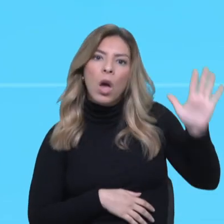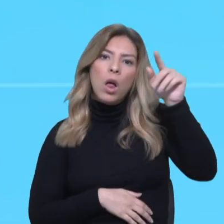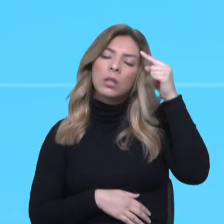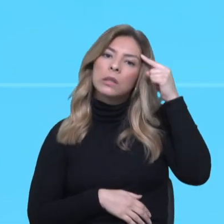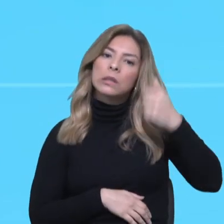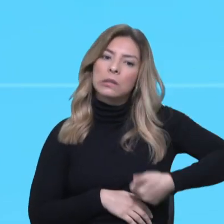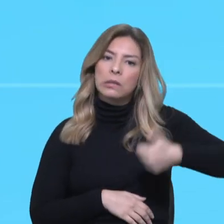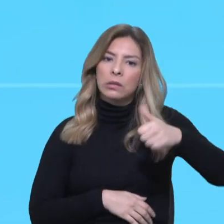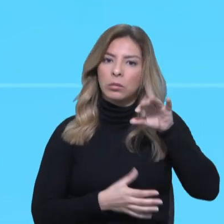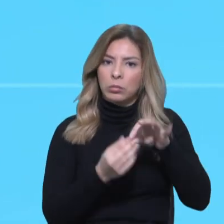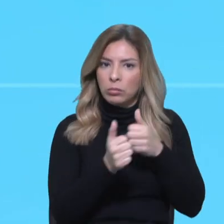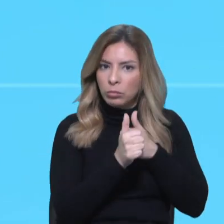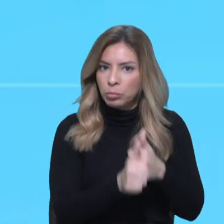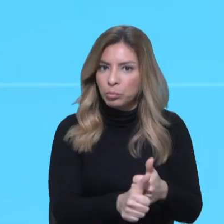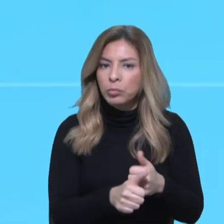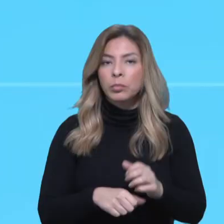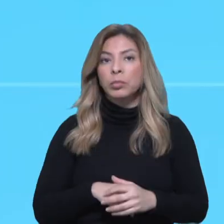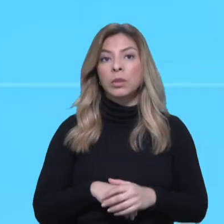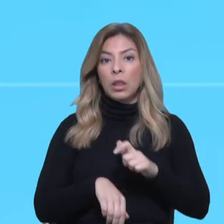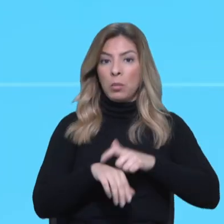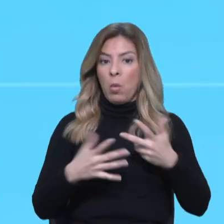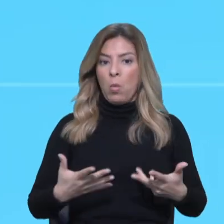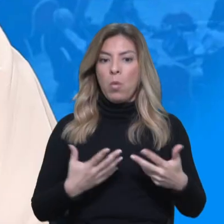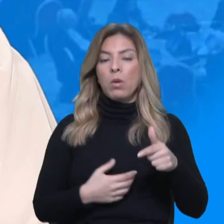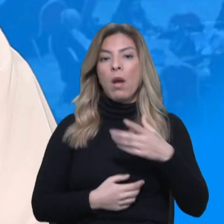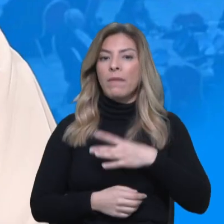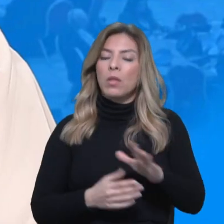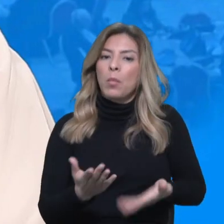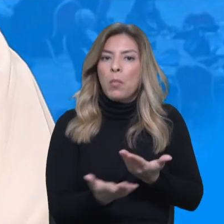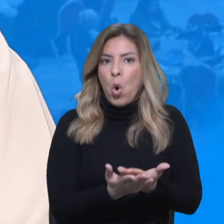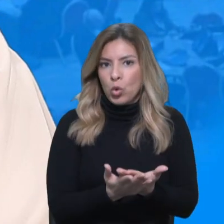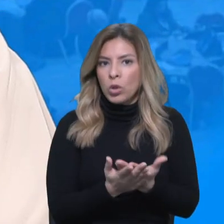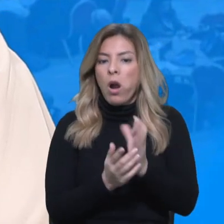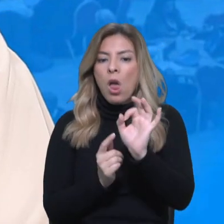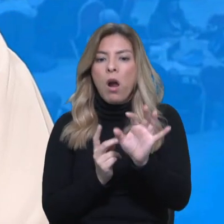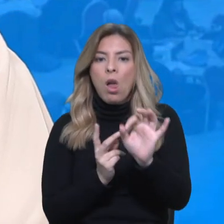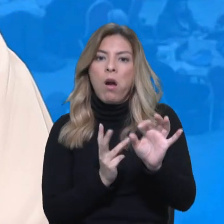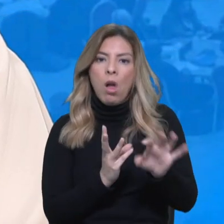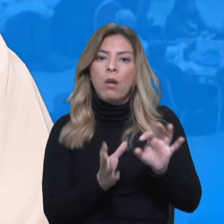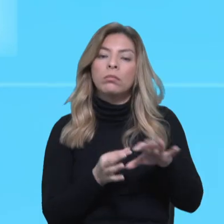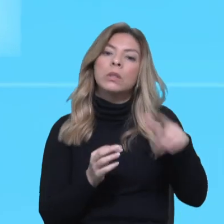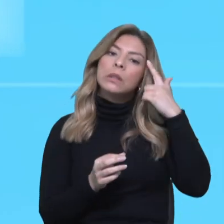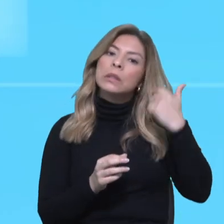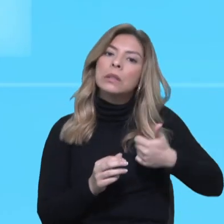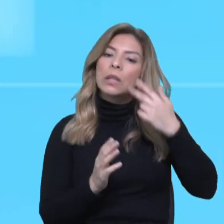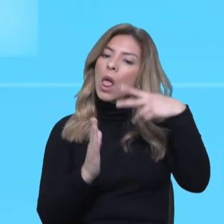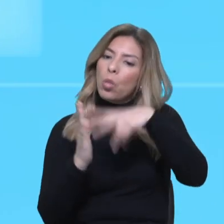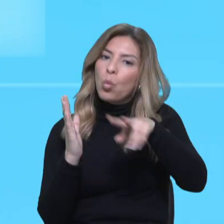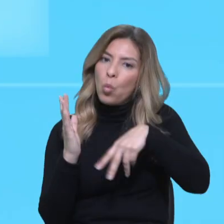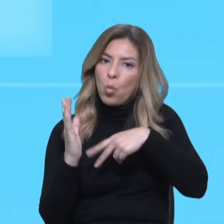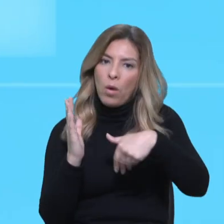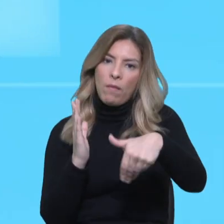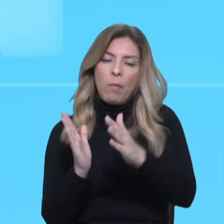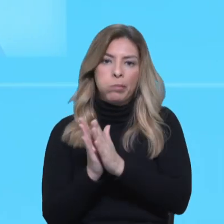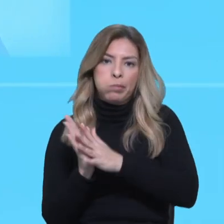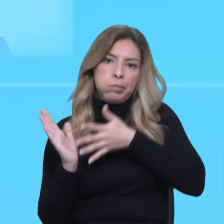permanente. Sem dúvida. Nós, neste programa, queremos também propor outras pistas que são de análise à liturgia de domingo.